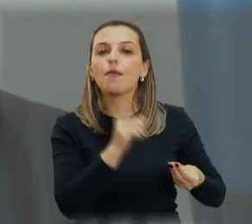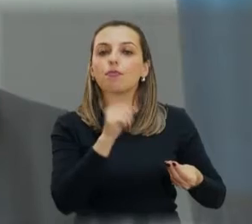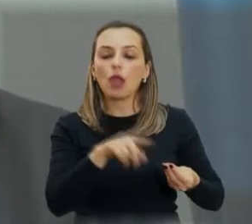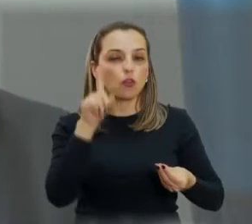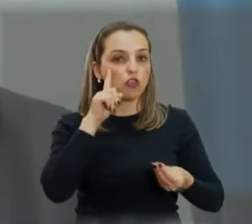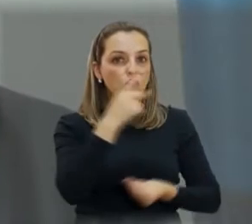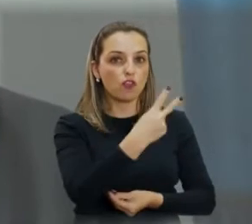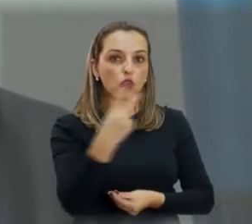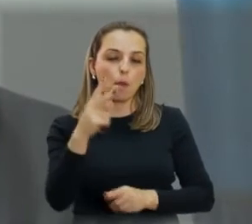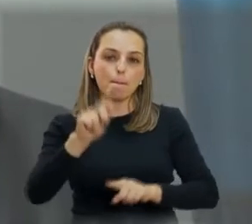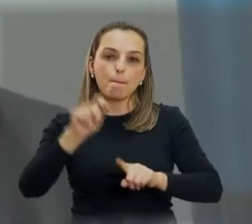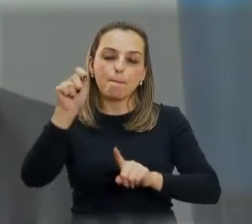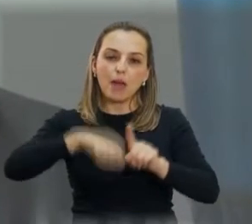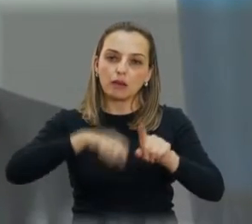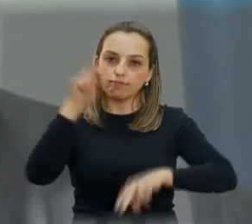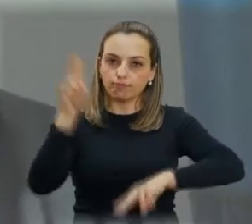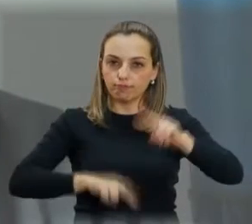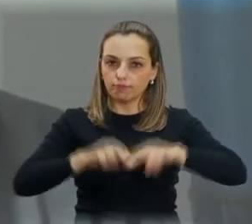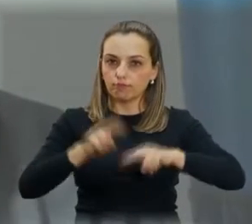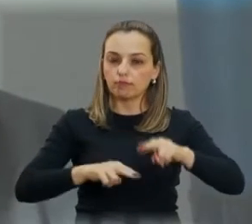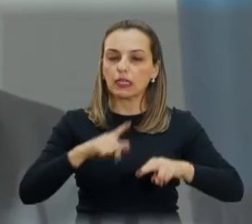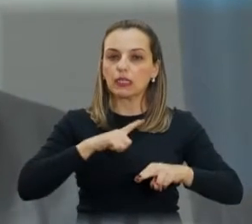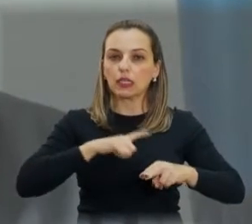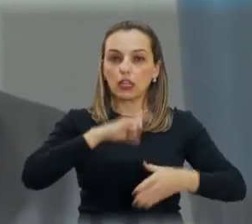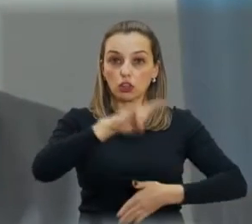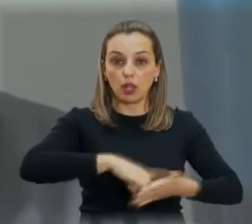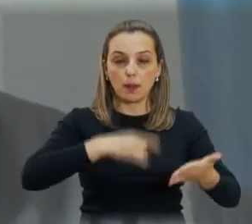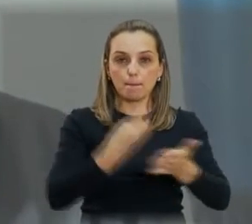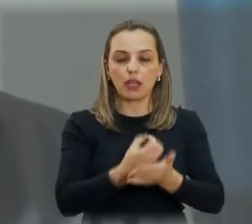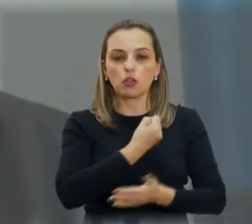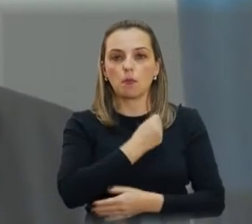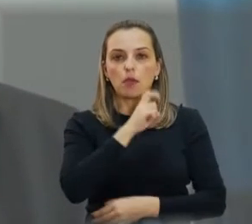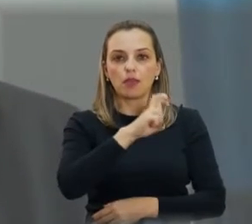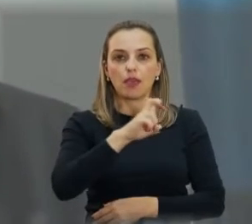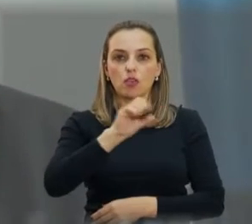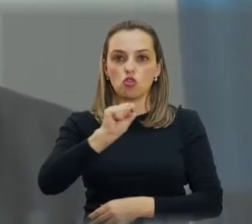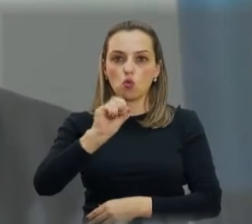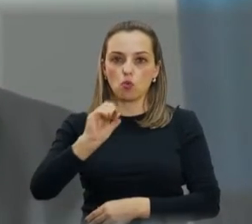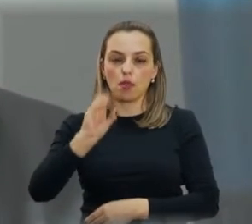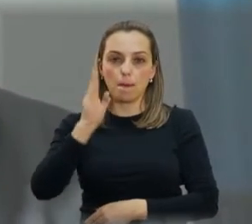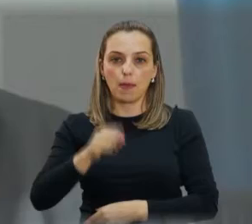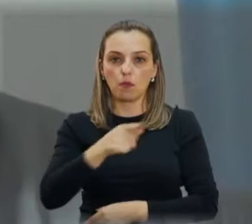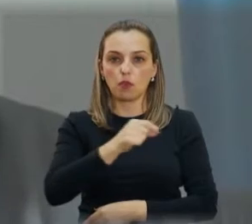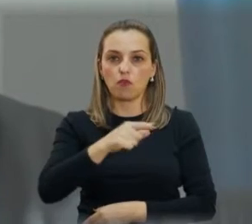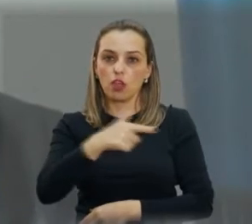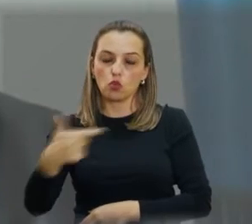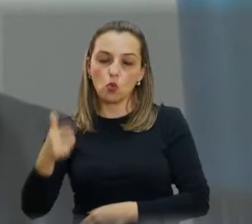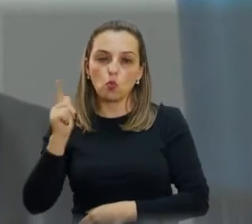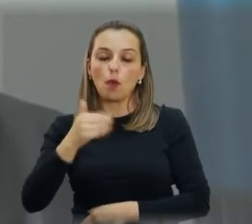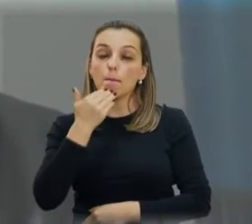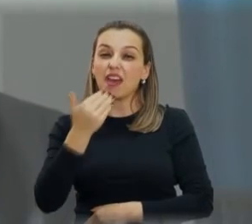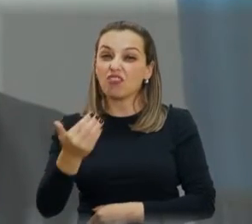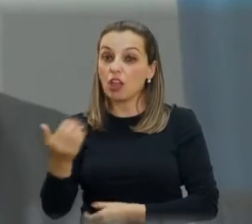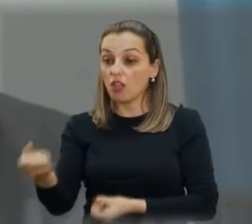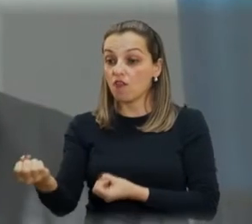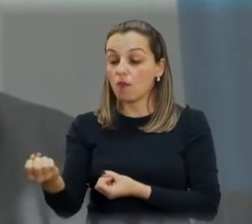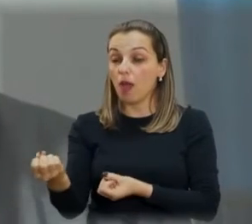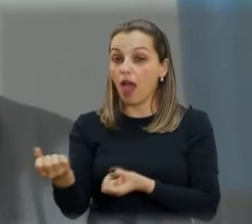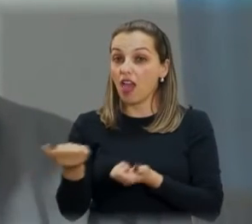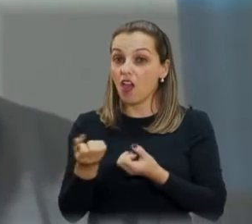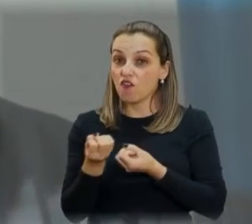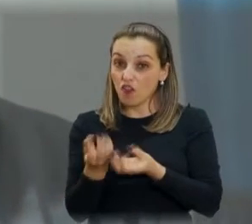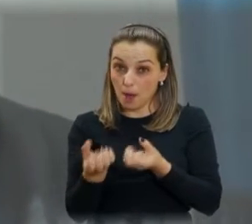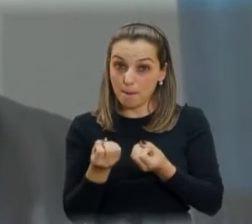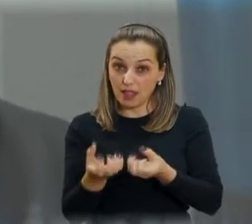22 de junho, encaminhamos requerimento 580/2021, solicitando informações acerca da arrecadação